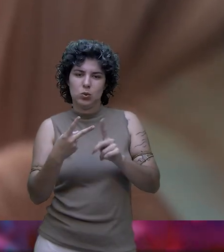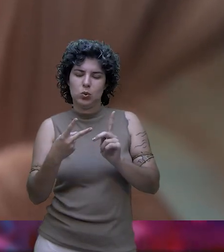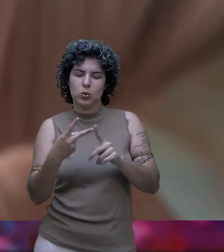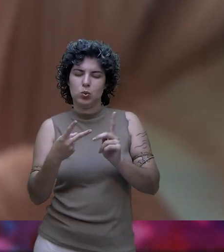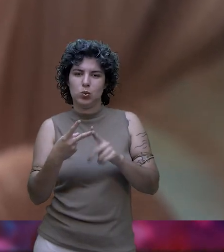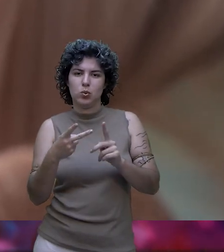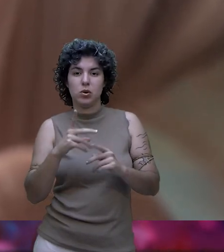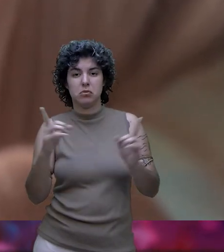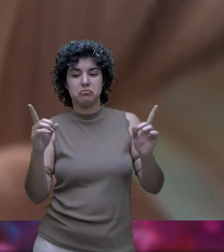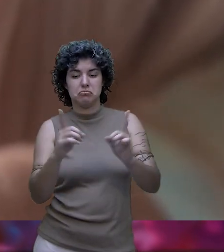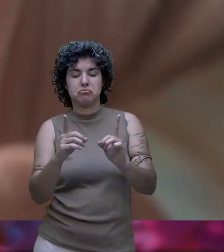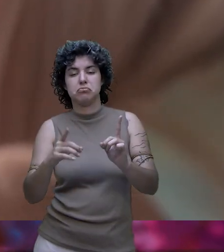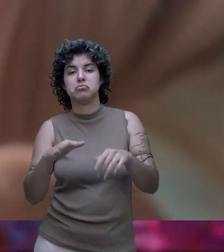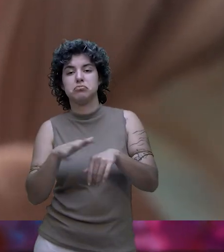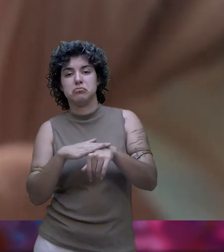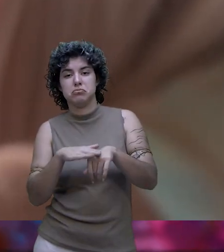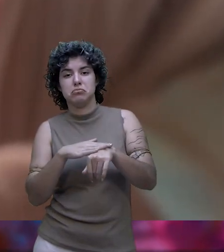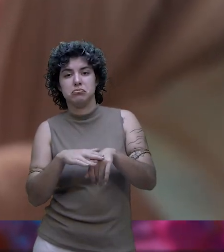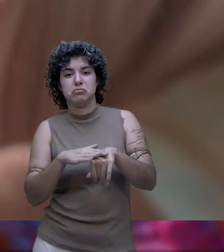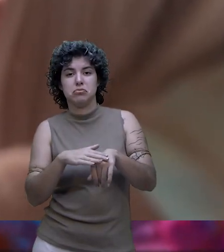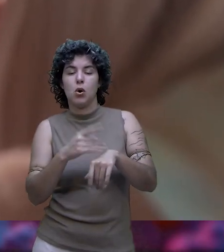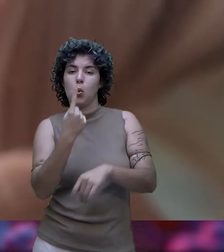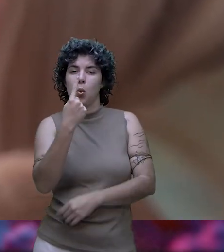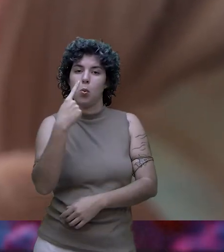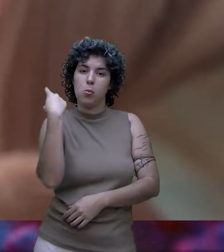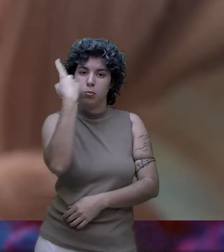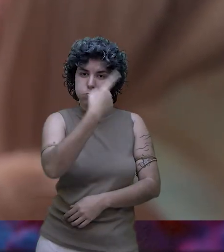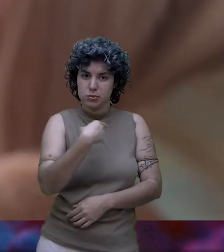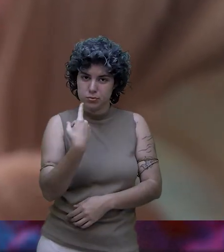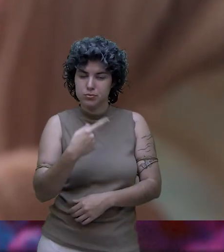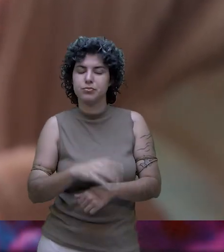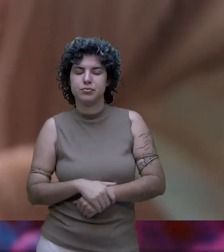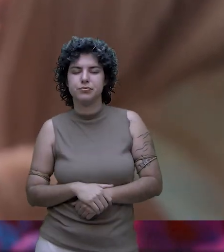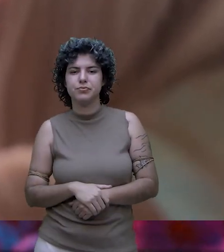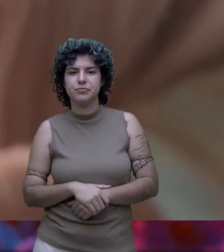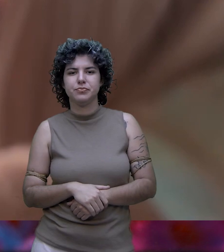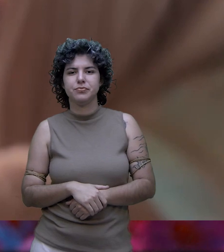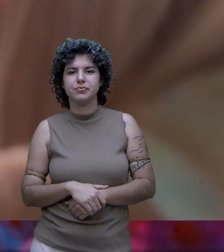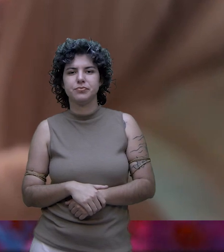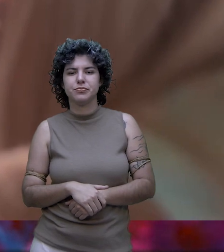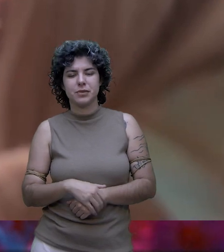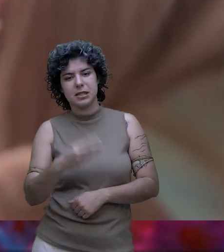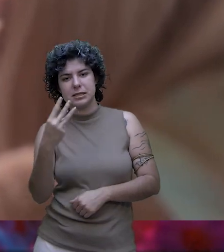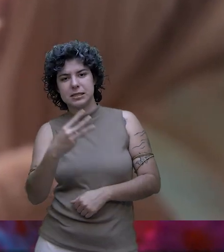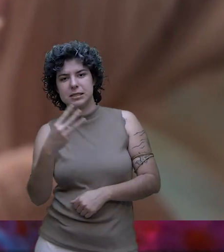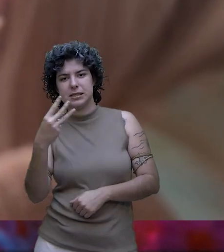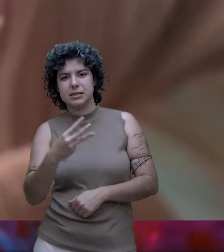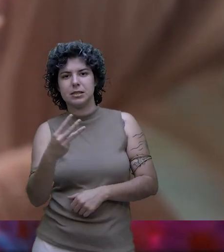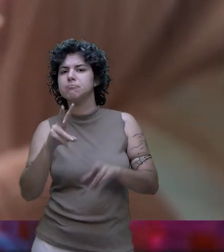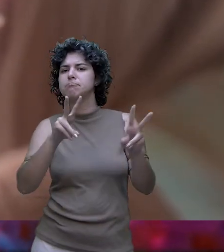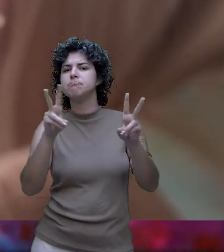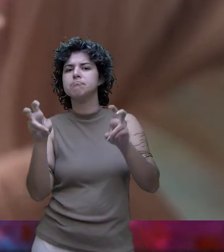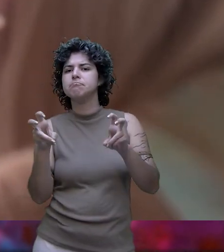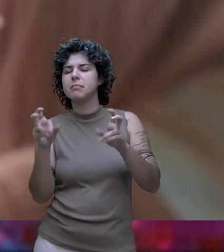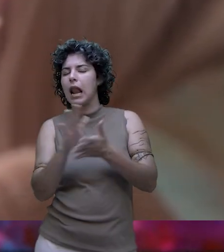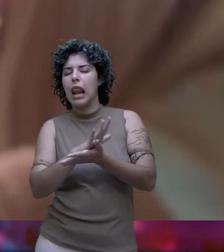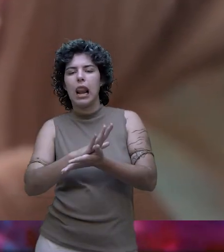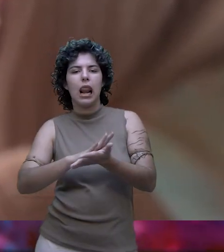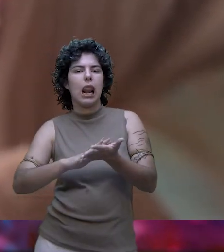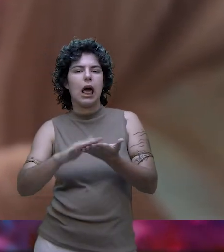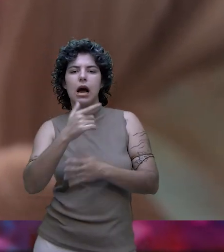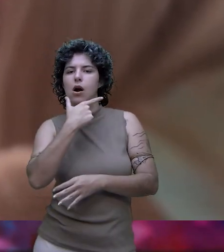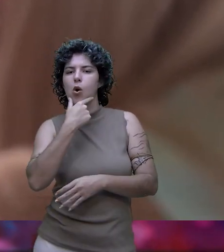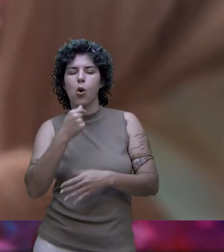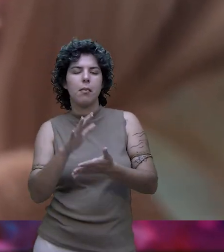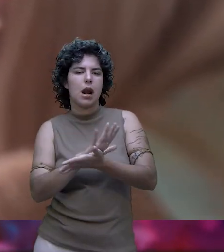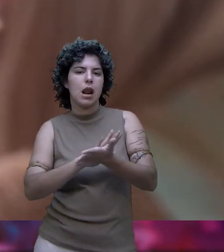de 60 segundos. Pode somar tudo no filme todo, tá? Terceiro, o assunto, nada de homens ou